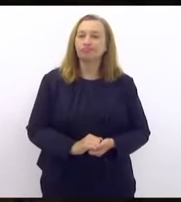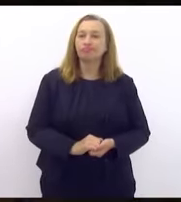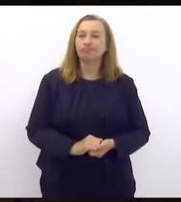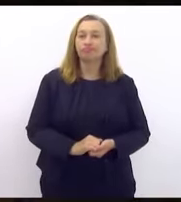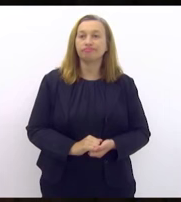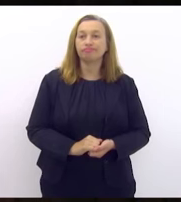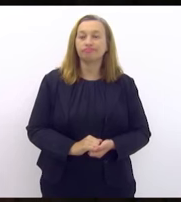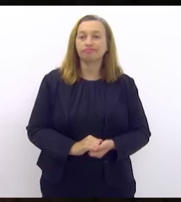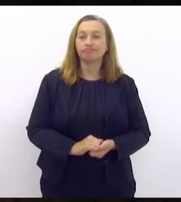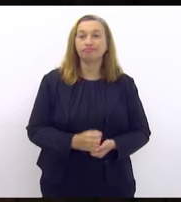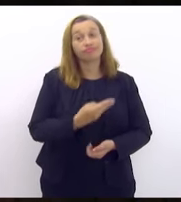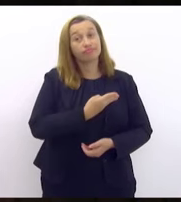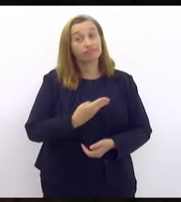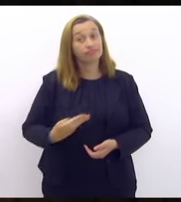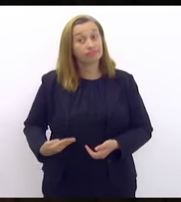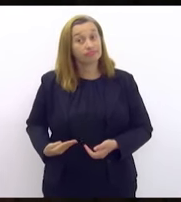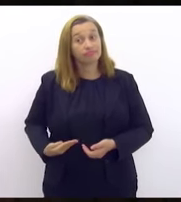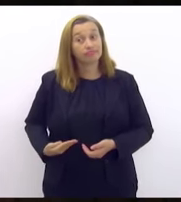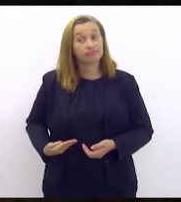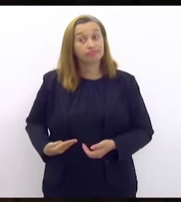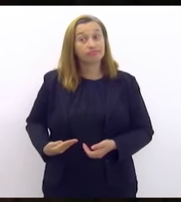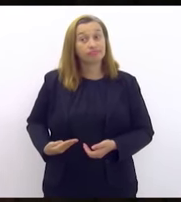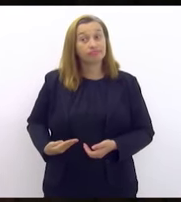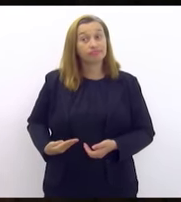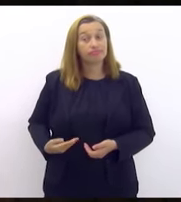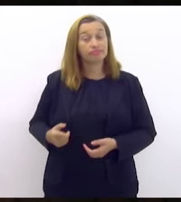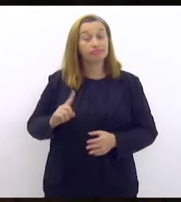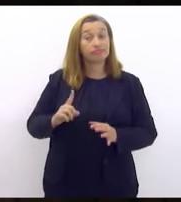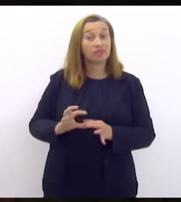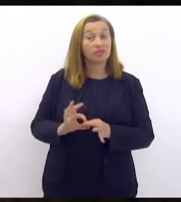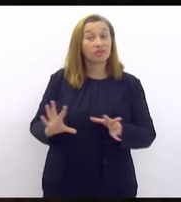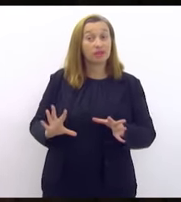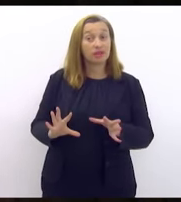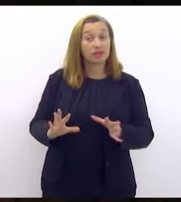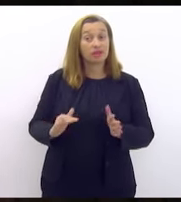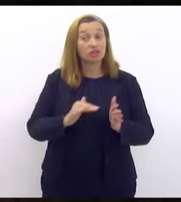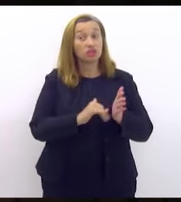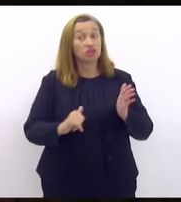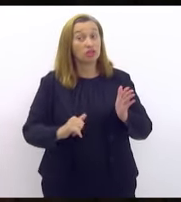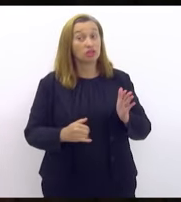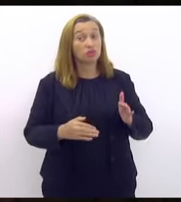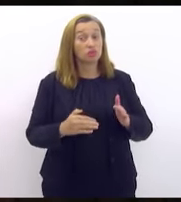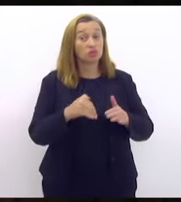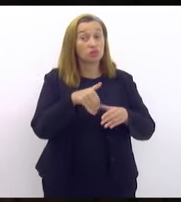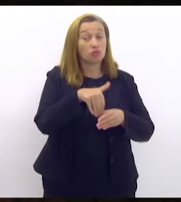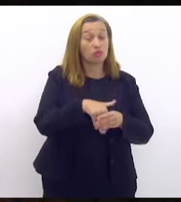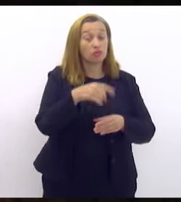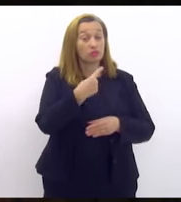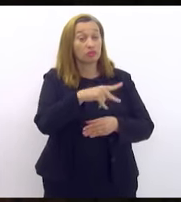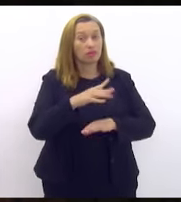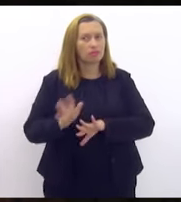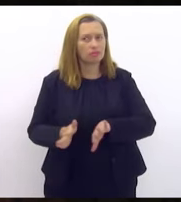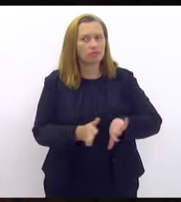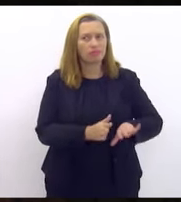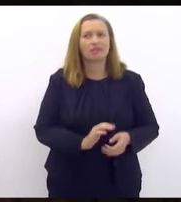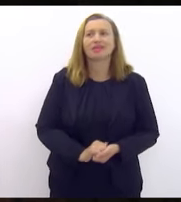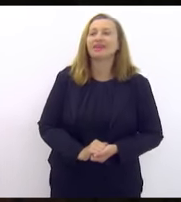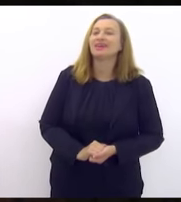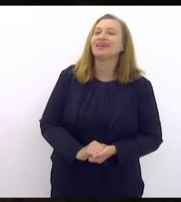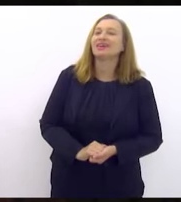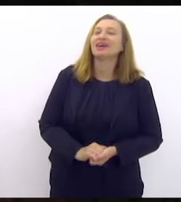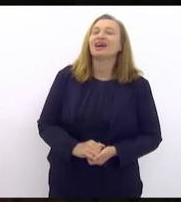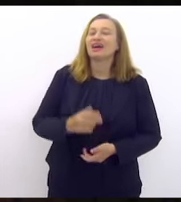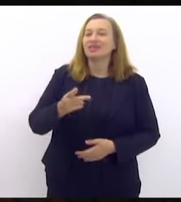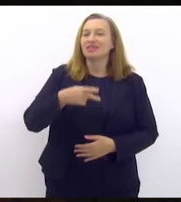difícil o governador não sancionar, porque se não sancionar, derrubaremos o voto. Pela ordem, presidente. Roberto. A minha